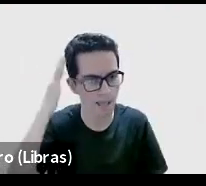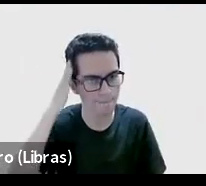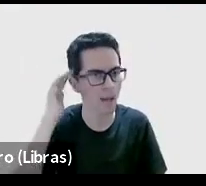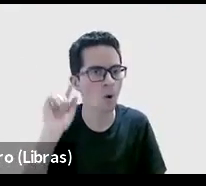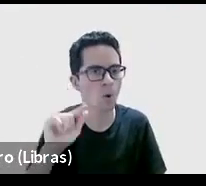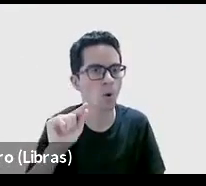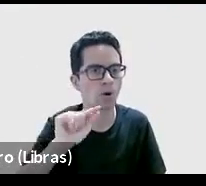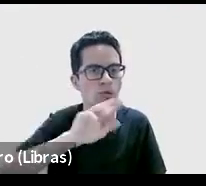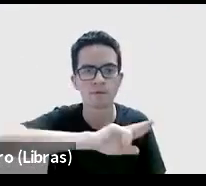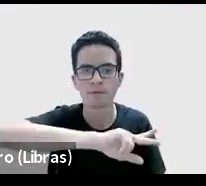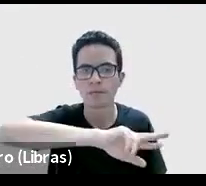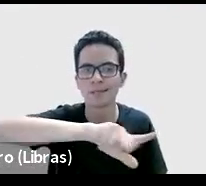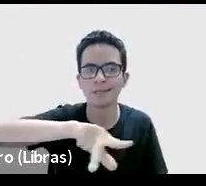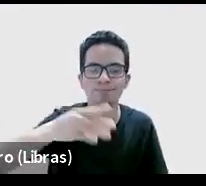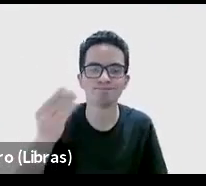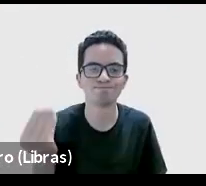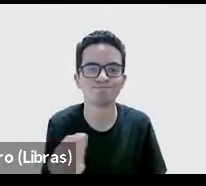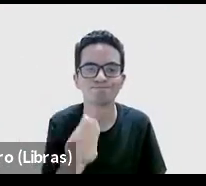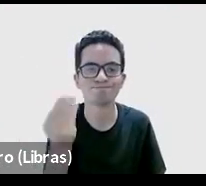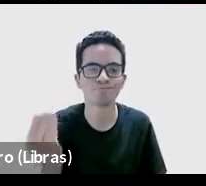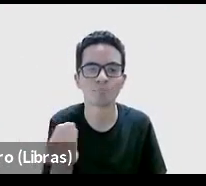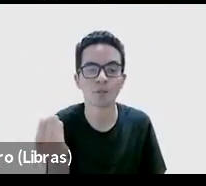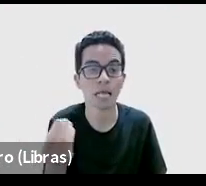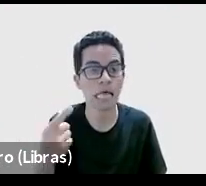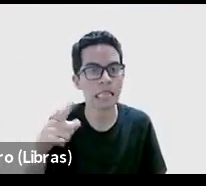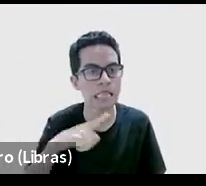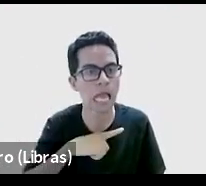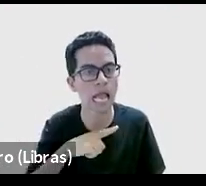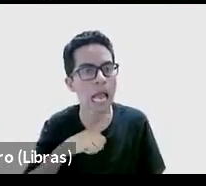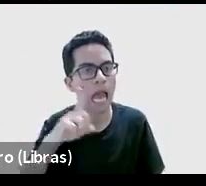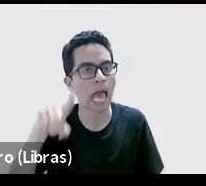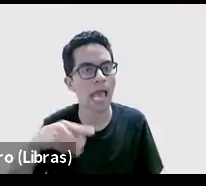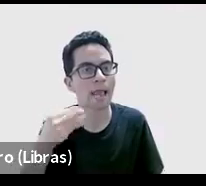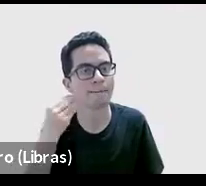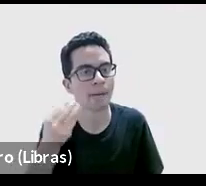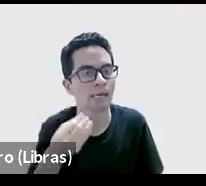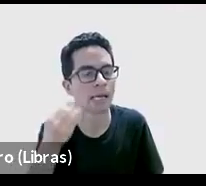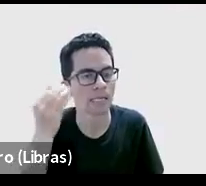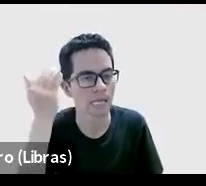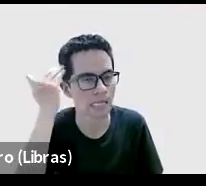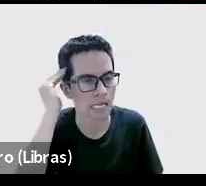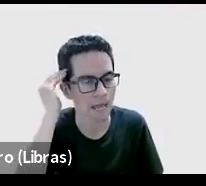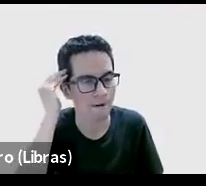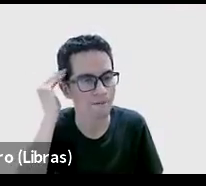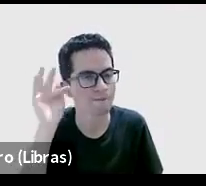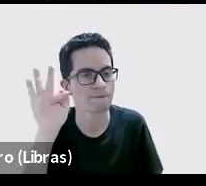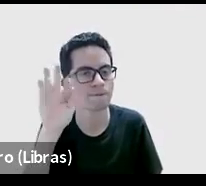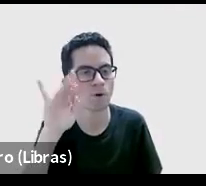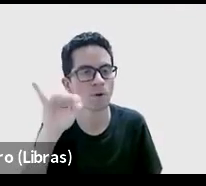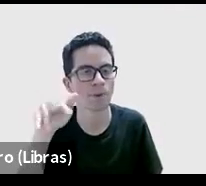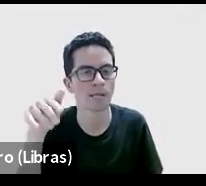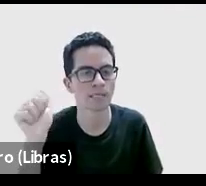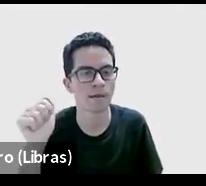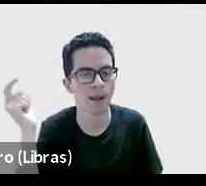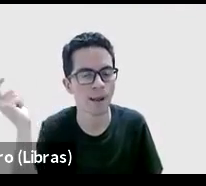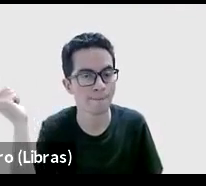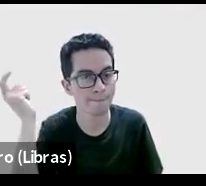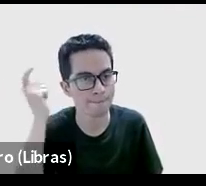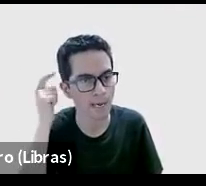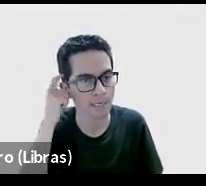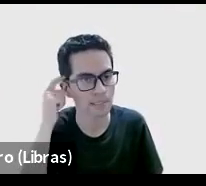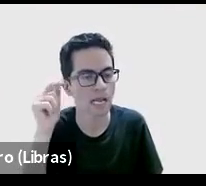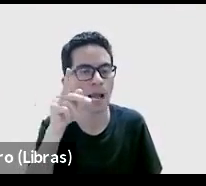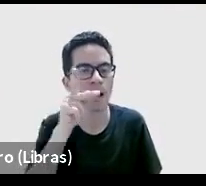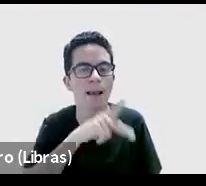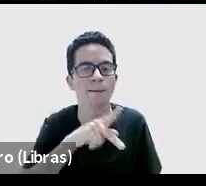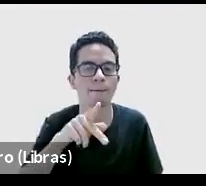dimensão muito grande da experiência, né, a experiência formativa, né, então, assim, o trabalho educacional,